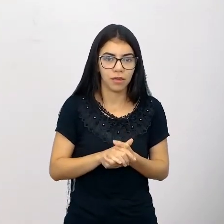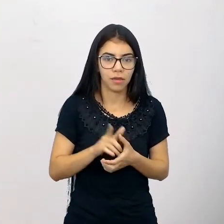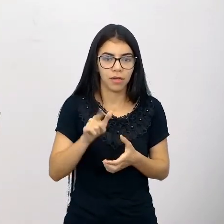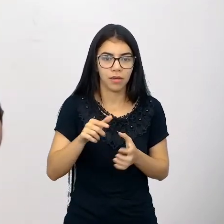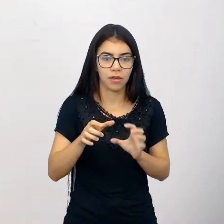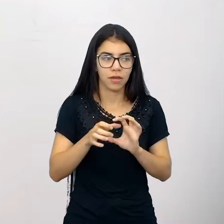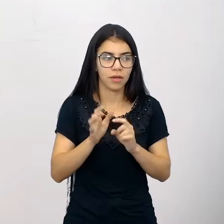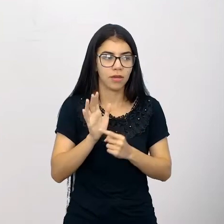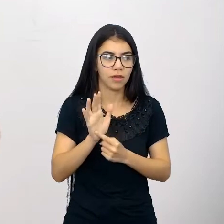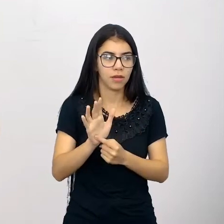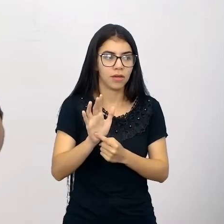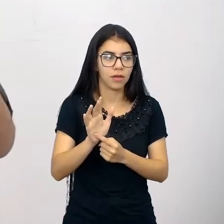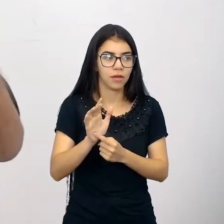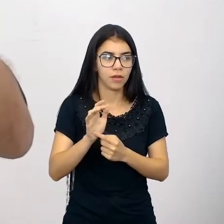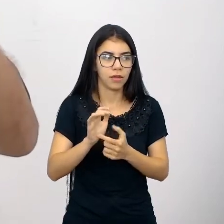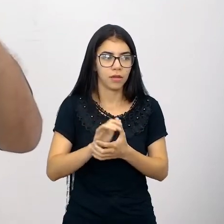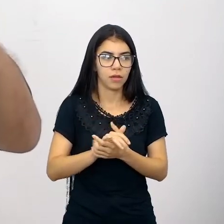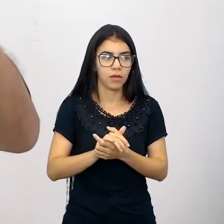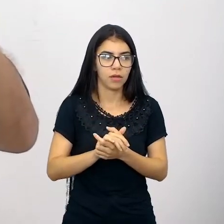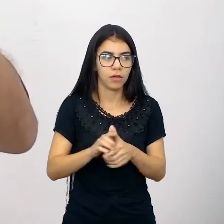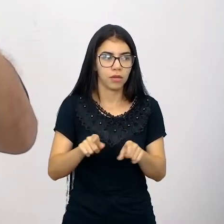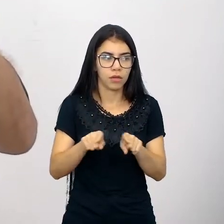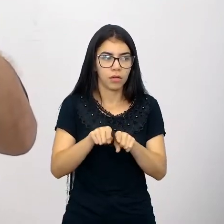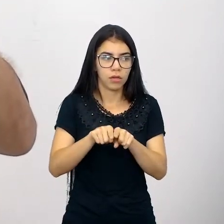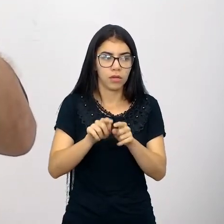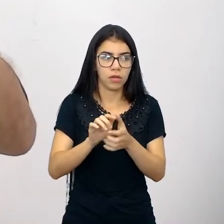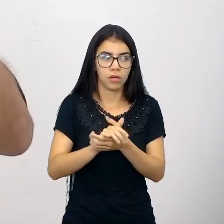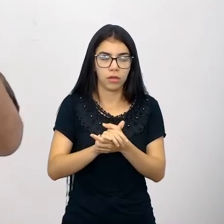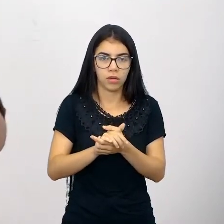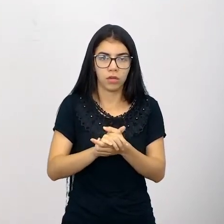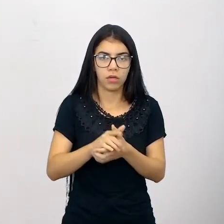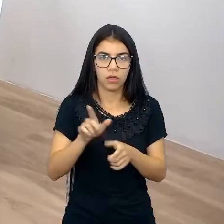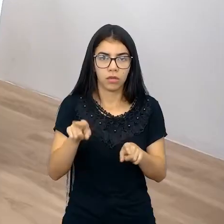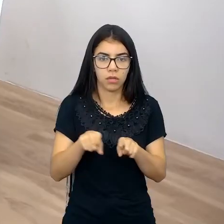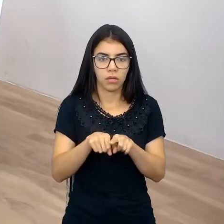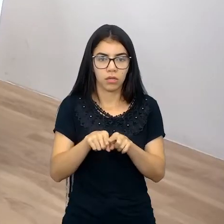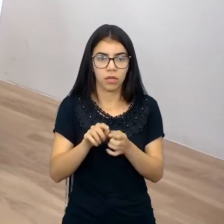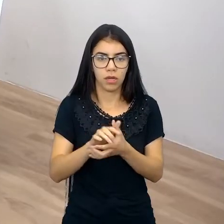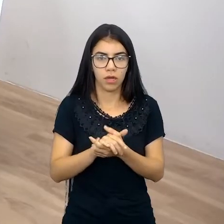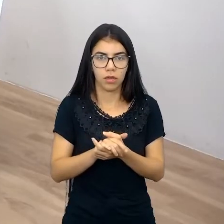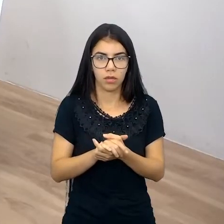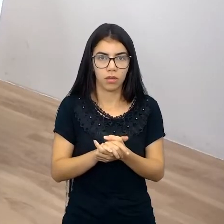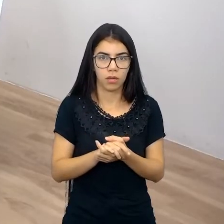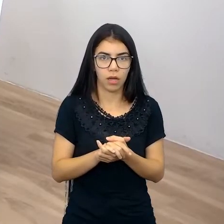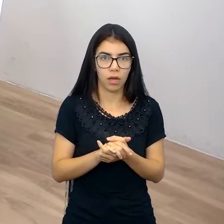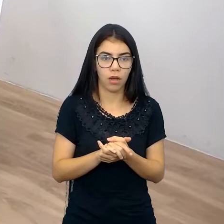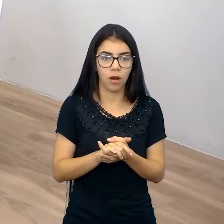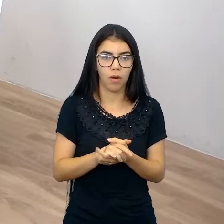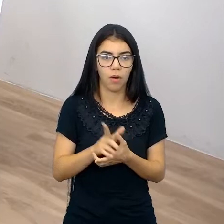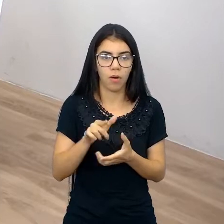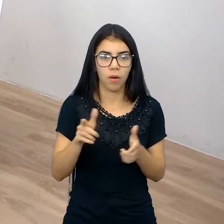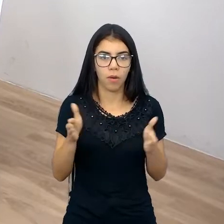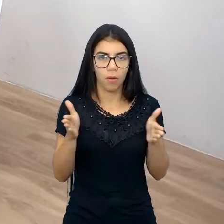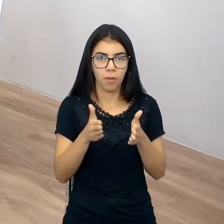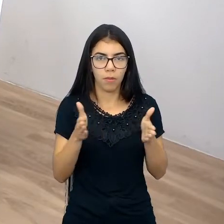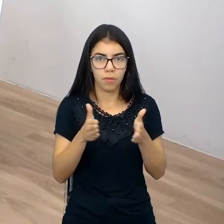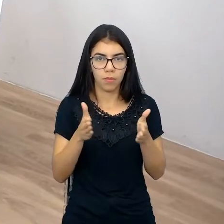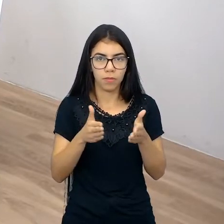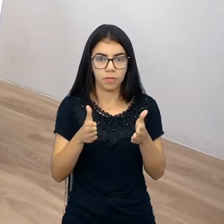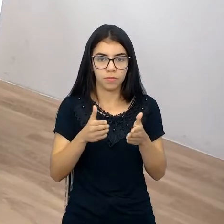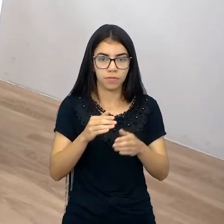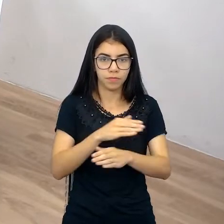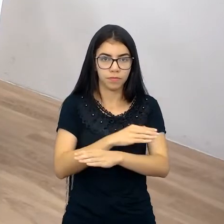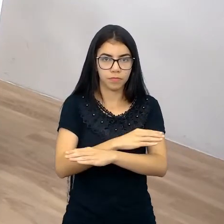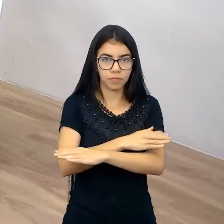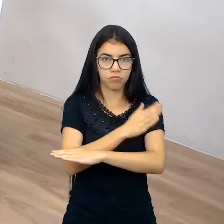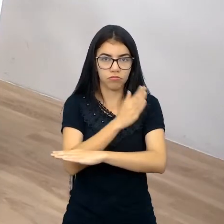mostra da janela o cortiço um pouquinho maior. Então você inicia a imagem a partir de uma janela. Curta, de uma janela. O cortiço abre os olhos,